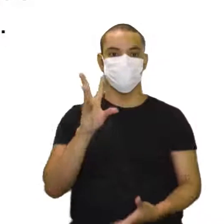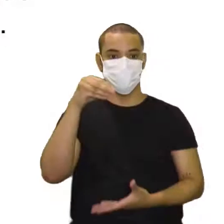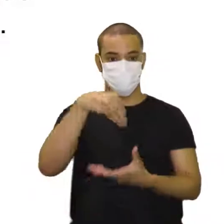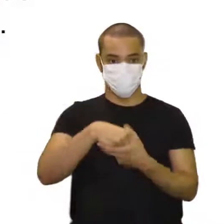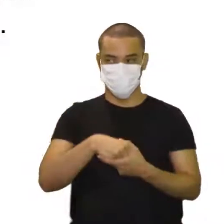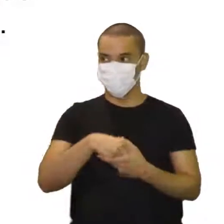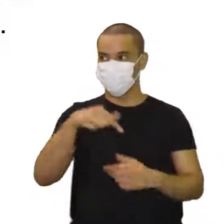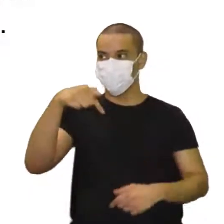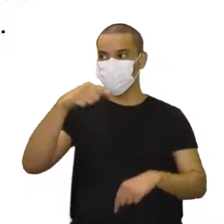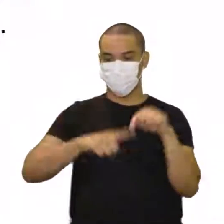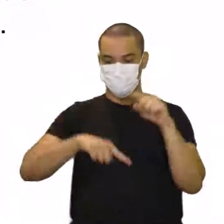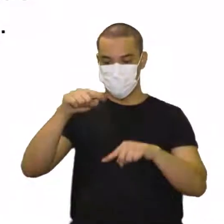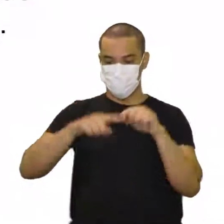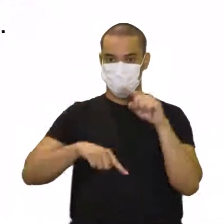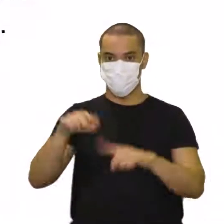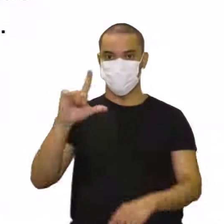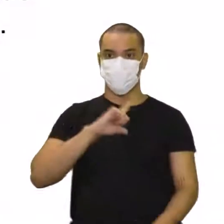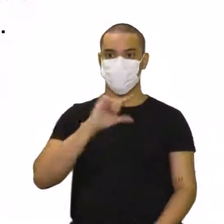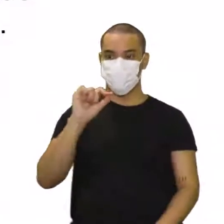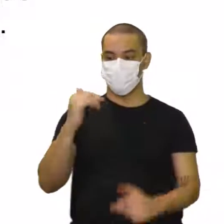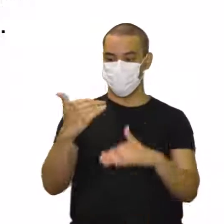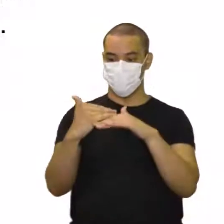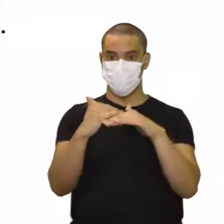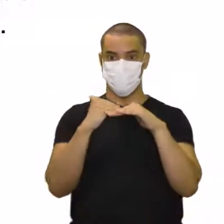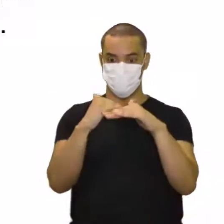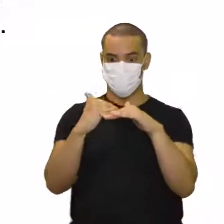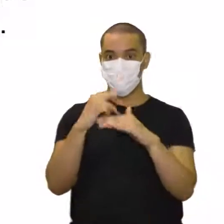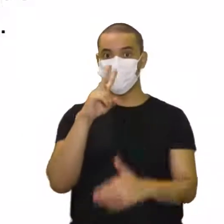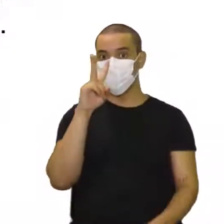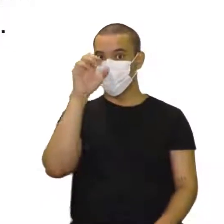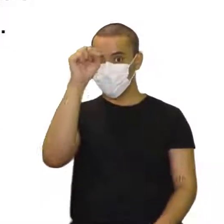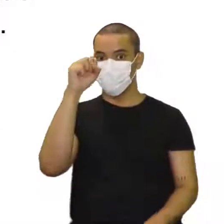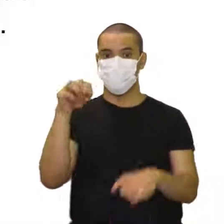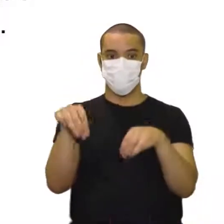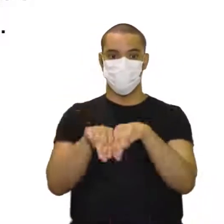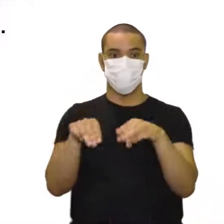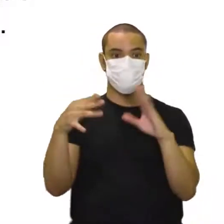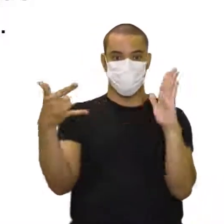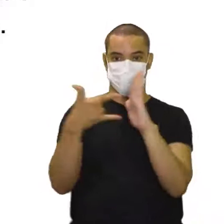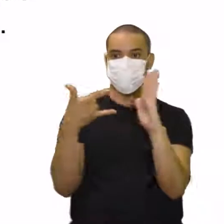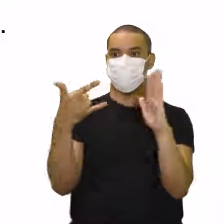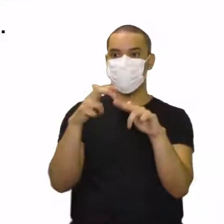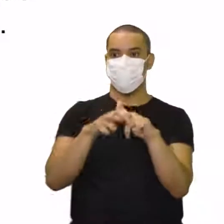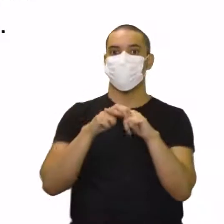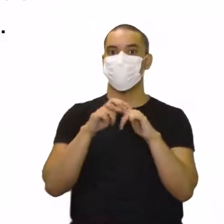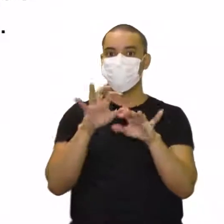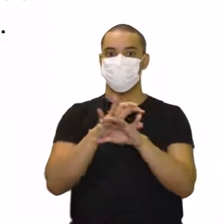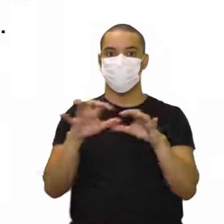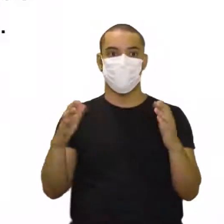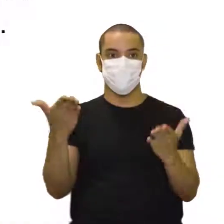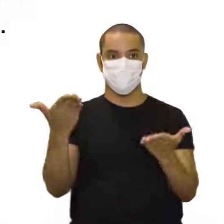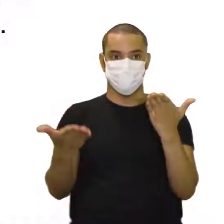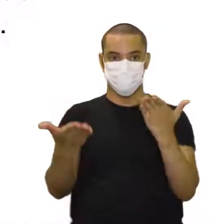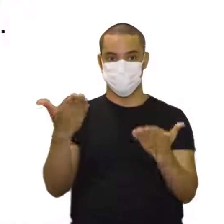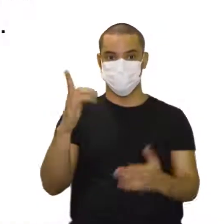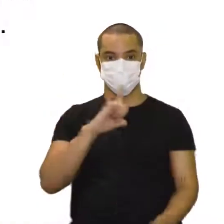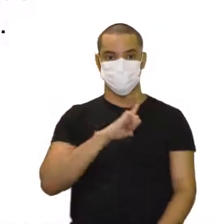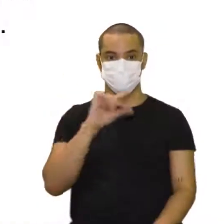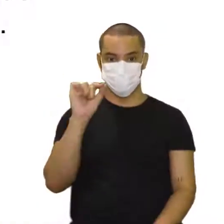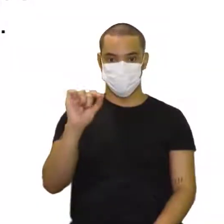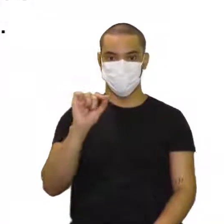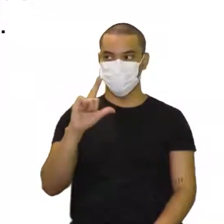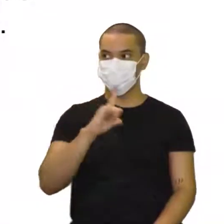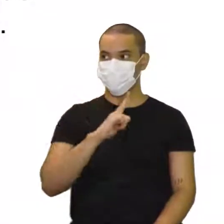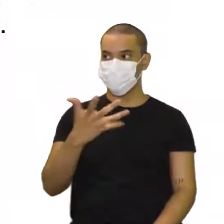carga, que tendem a equilibrar a força magnética. Dessa maneira, o equilíbrio,